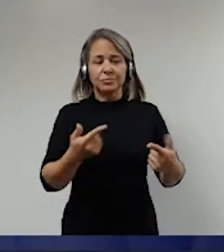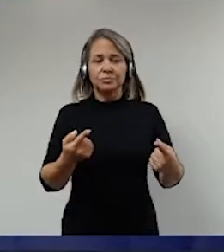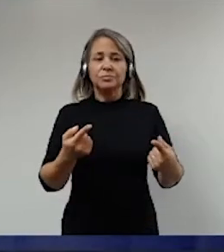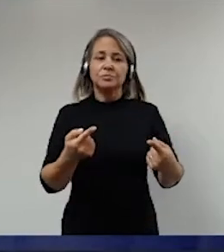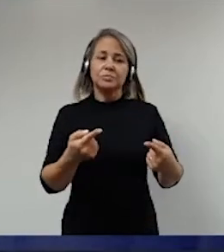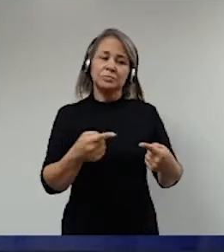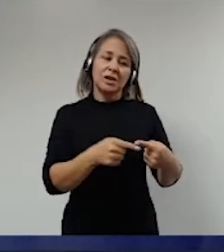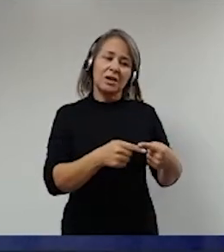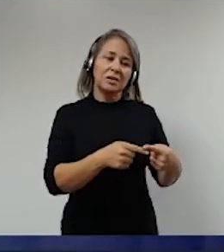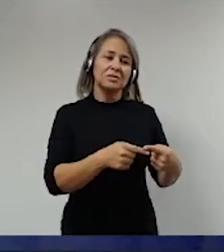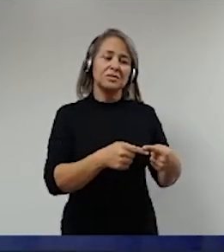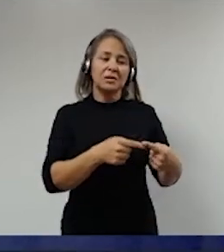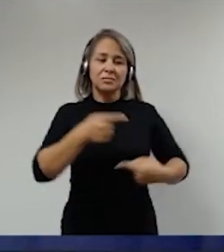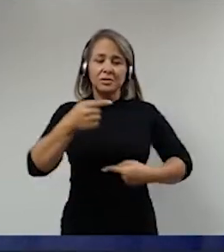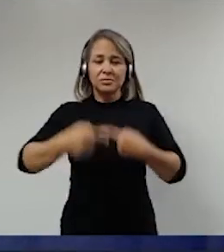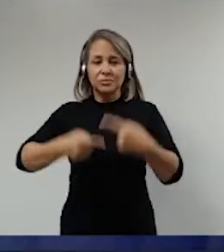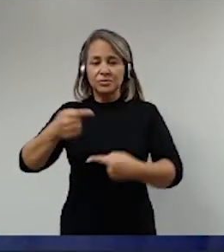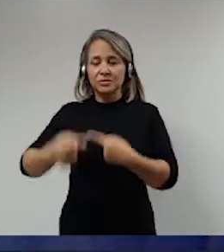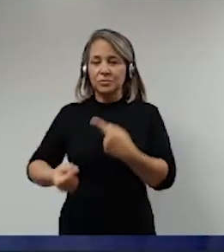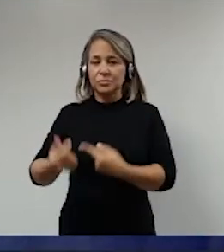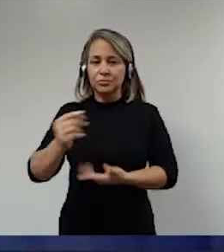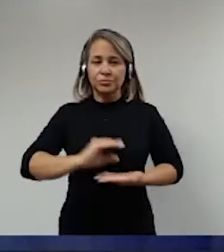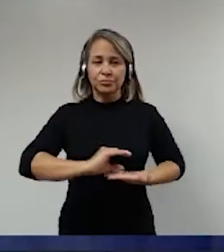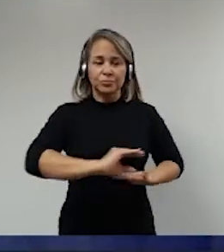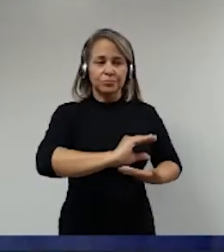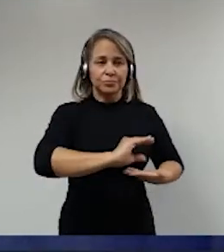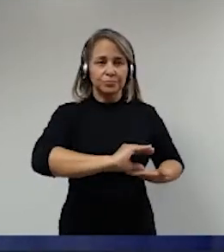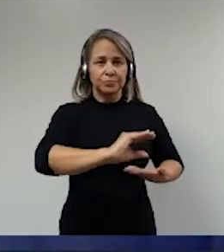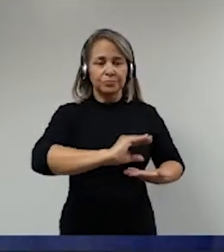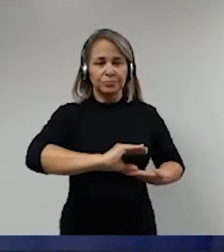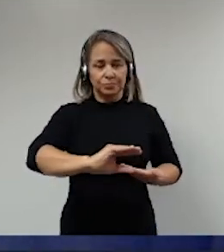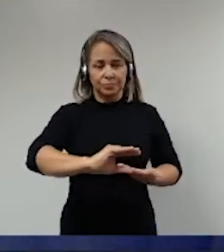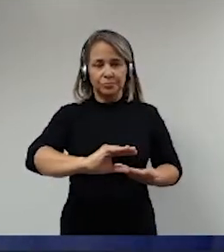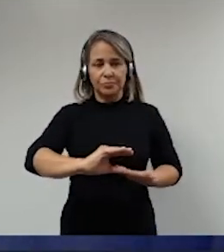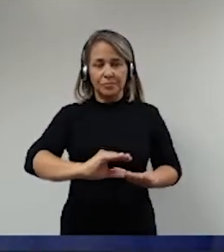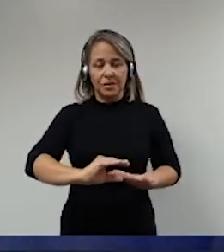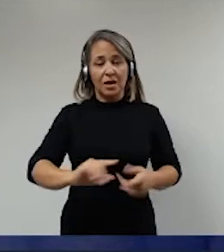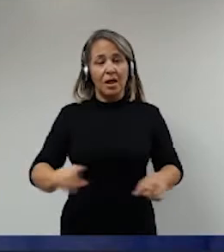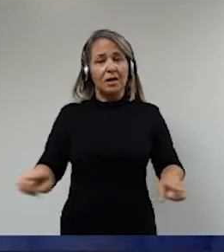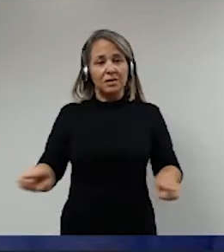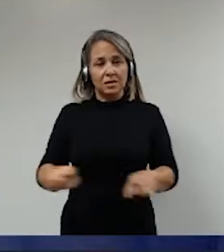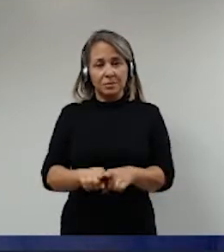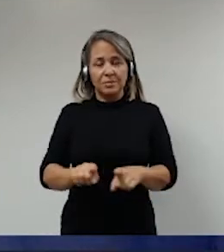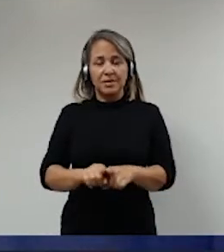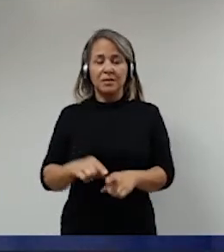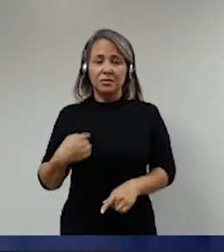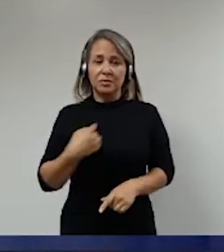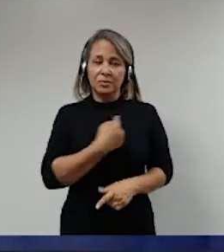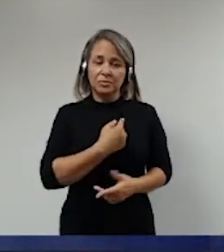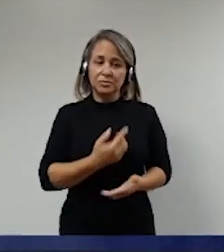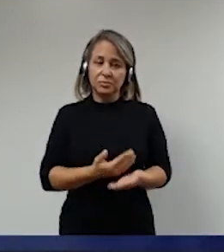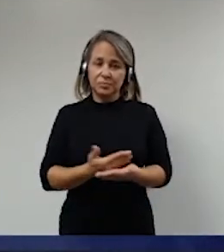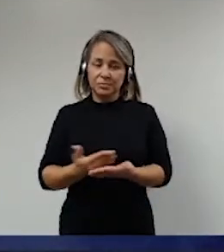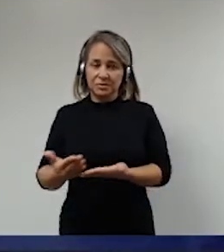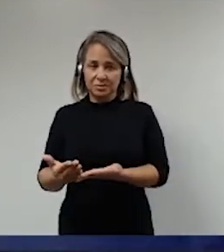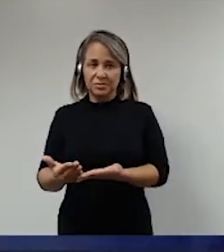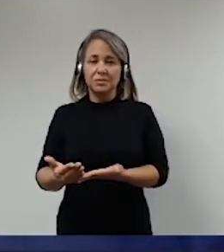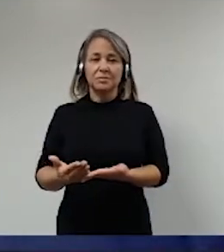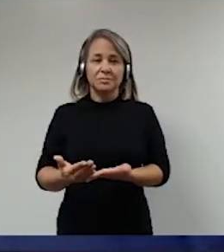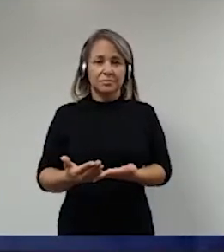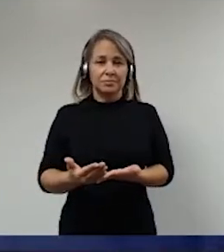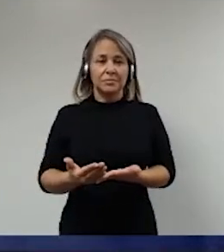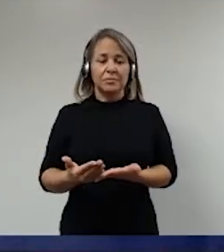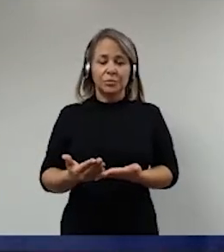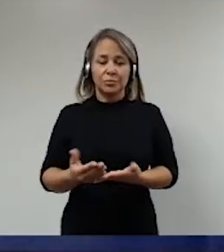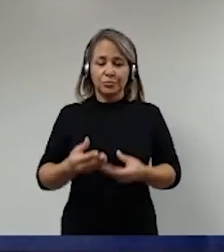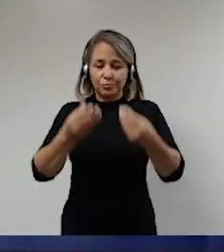à distribuição desse dinheiro, né? E além disso, nós passamos também nesse setor por um